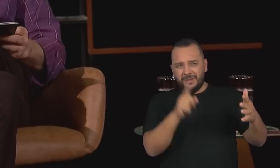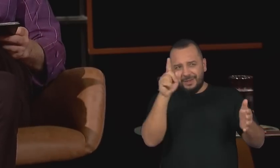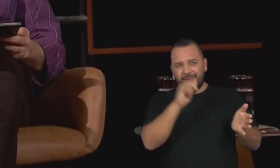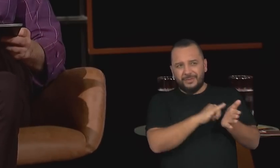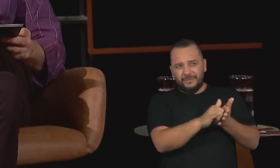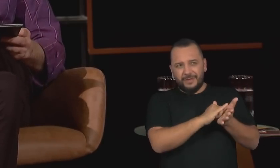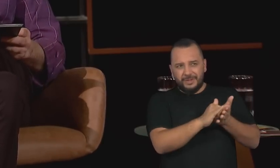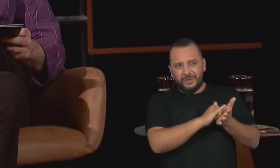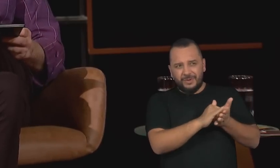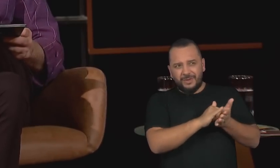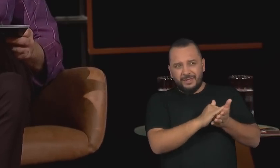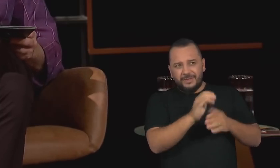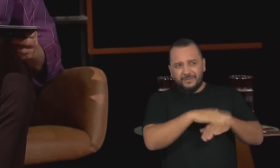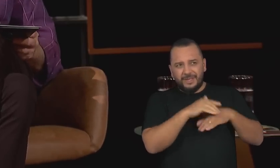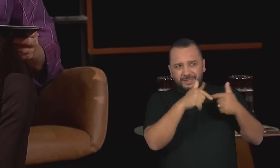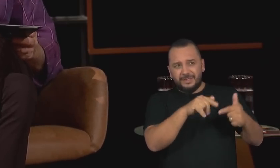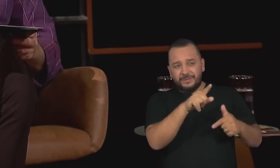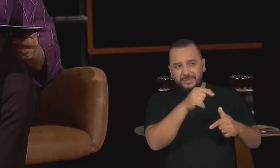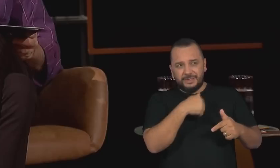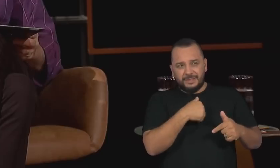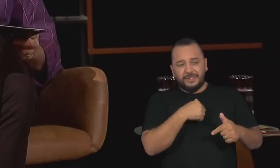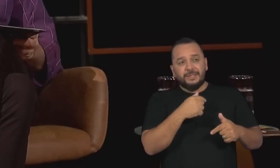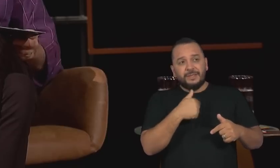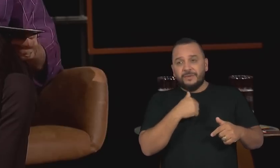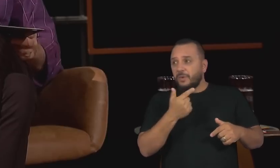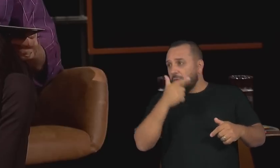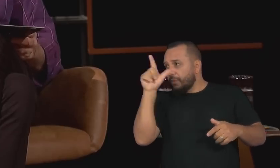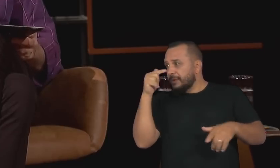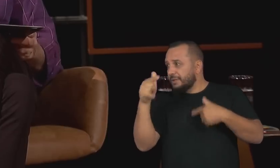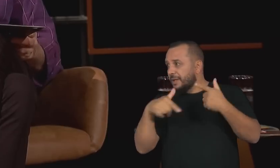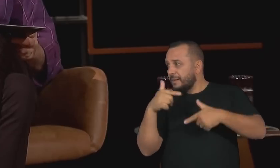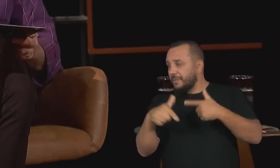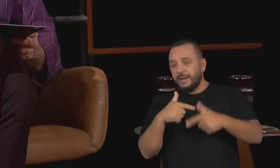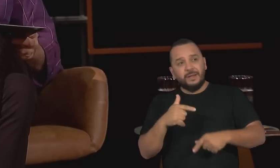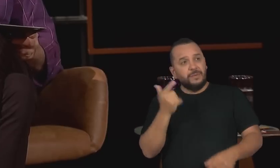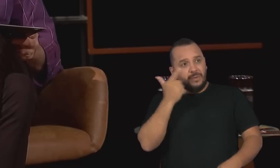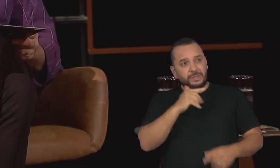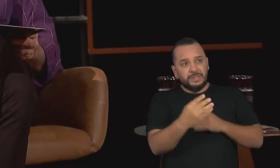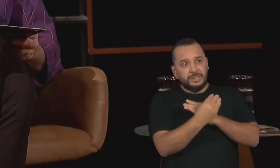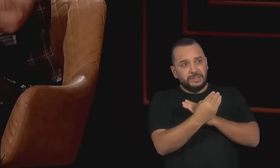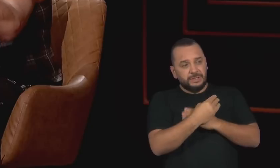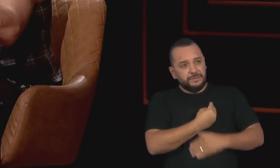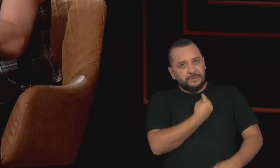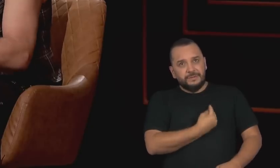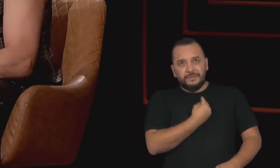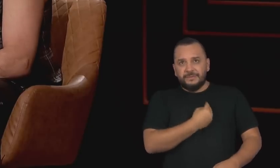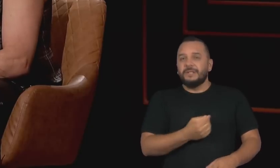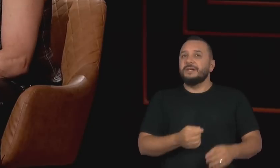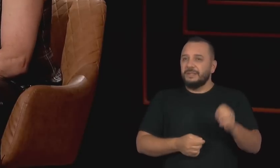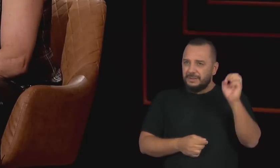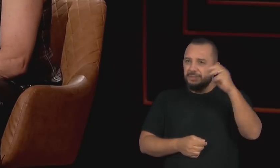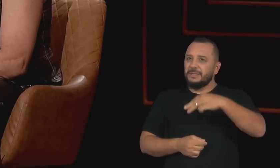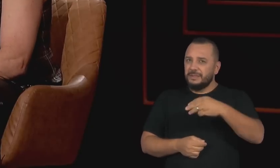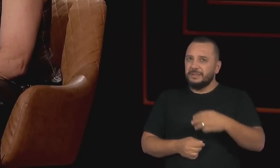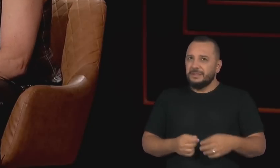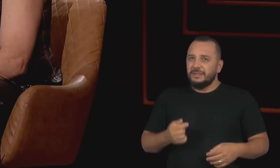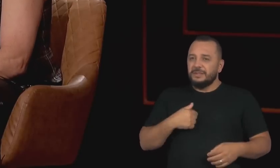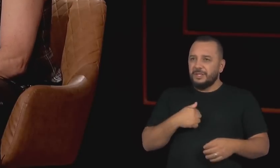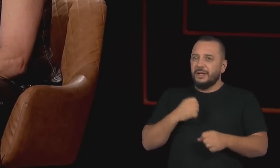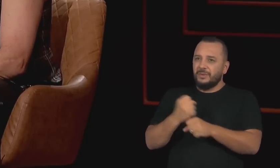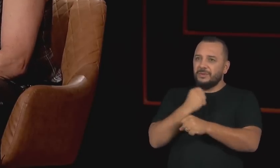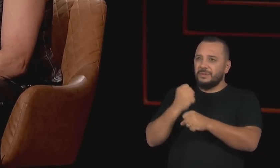York e tal, em alguns momentos você teve que meter a cara em outros trabalhos para poder sobreviver, né? Sim, como eu te falei, bouncer,